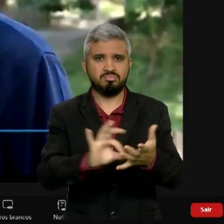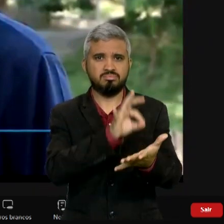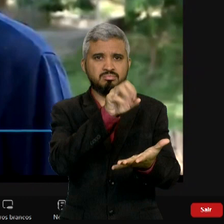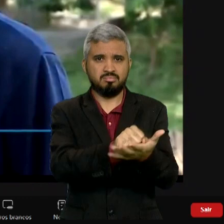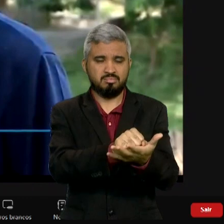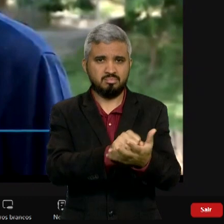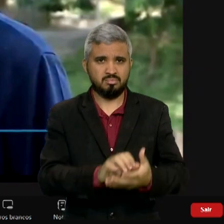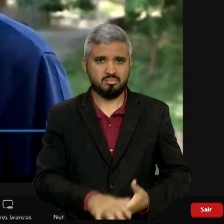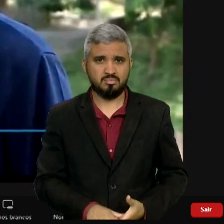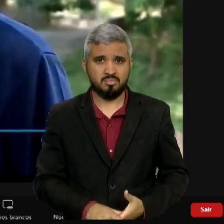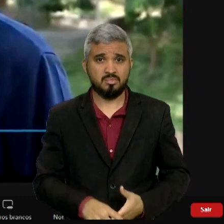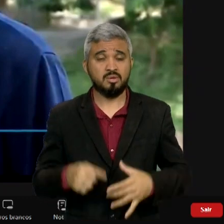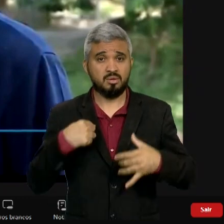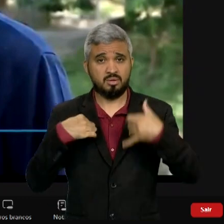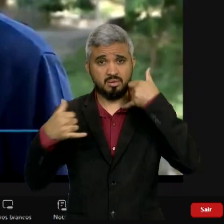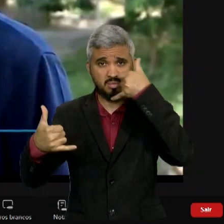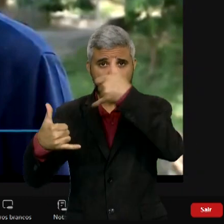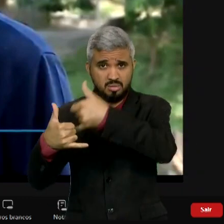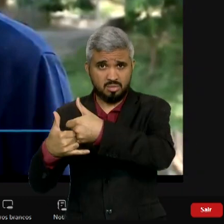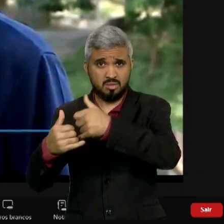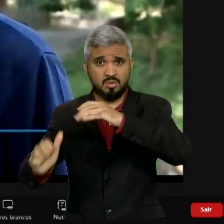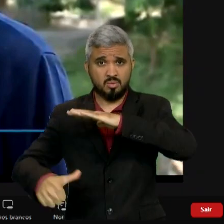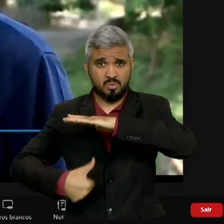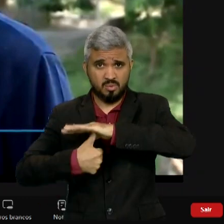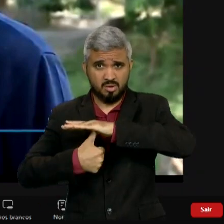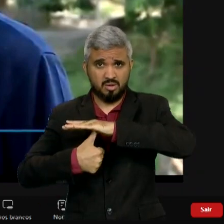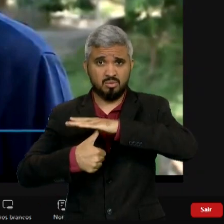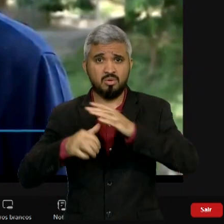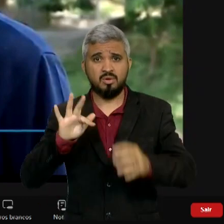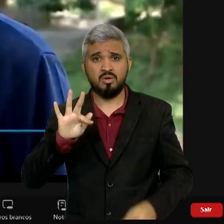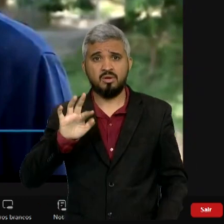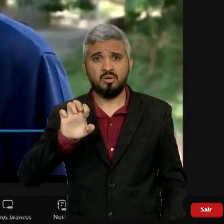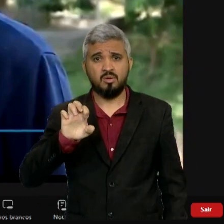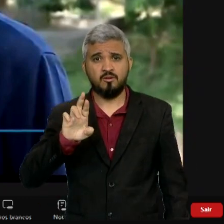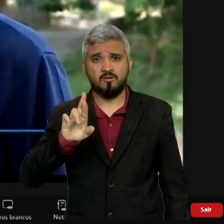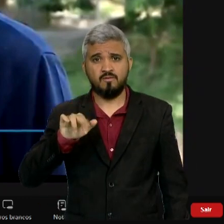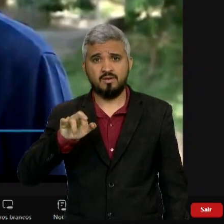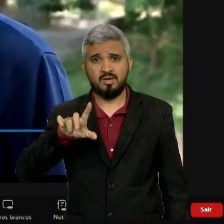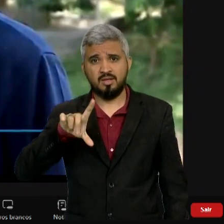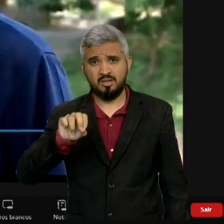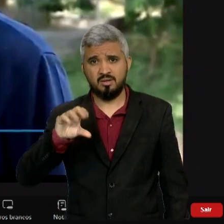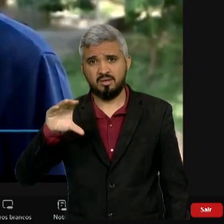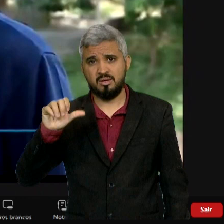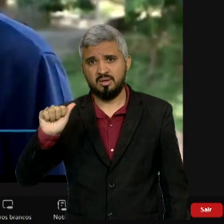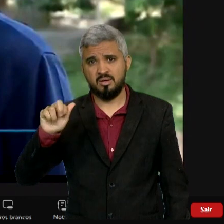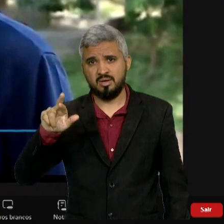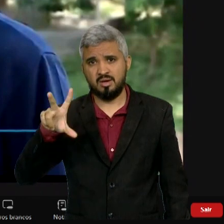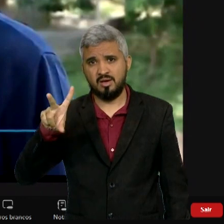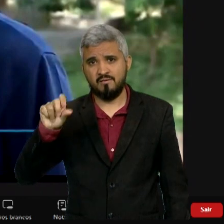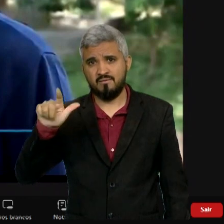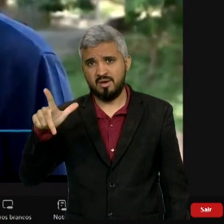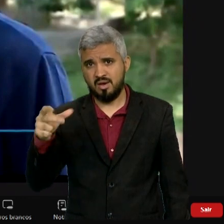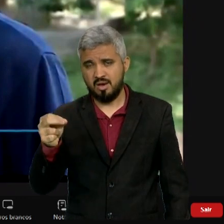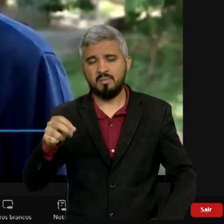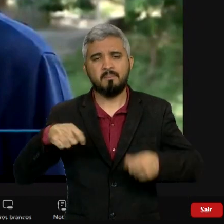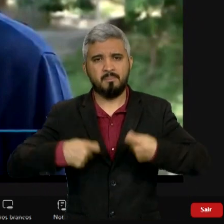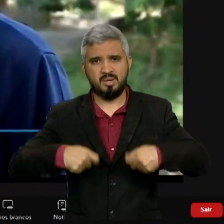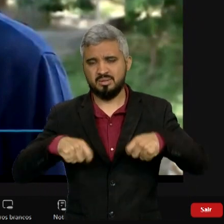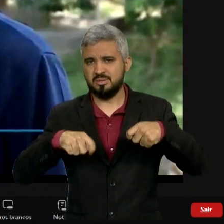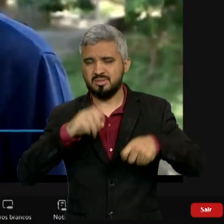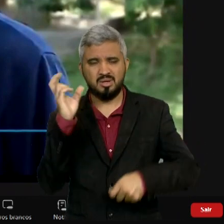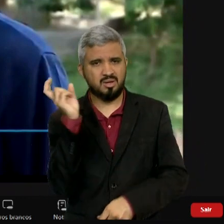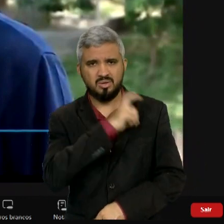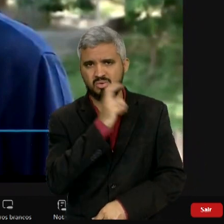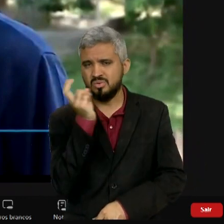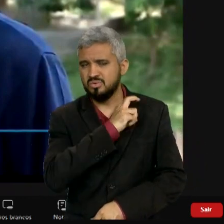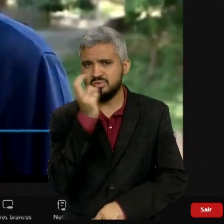o Fernando Carvalho, ele não respondeu a mensagem, infelizmente. Deve ter alguma reunião. Mas nós temos que isso aqui mudar urgentemente.